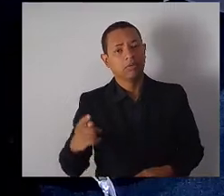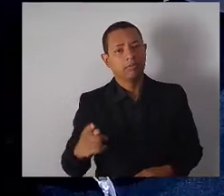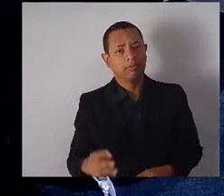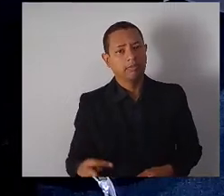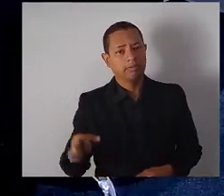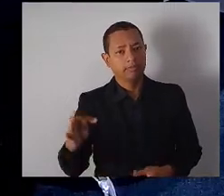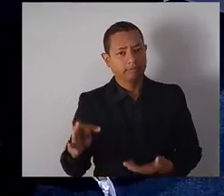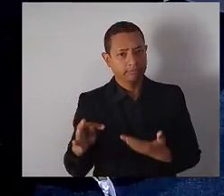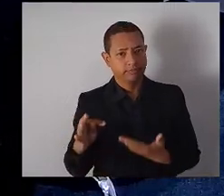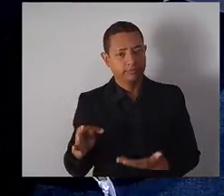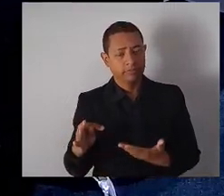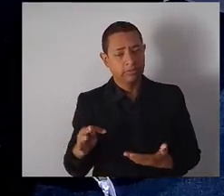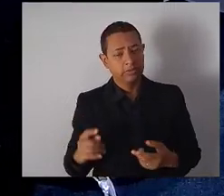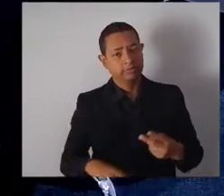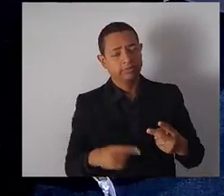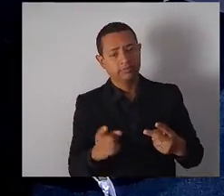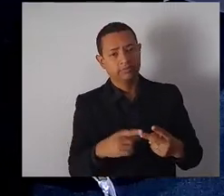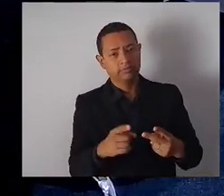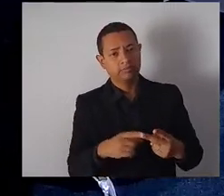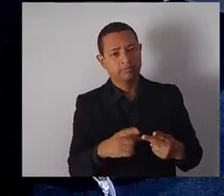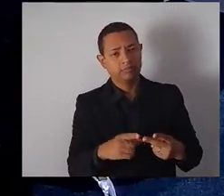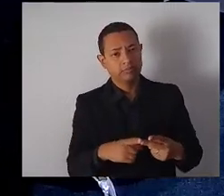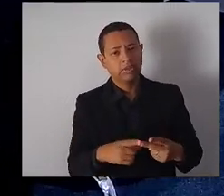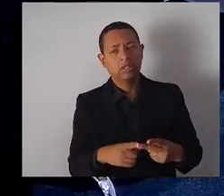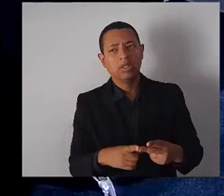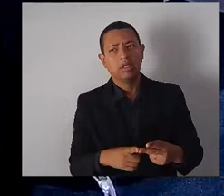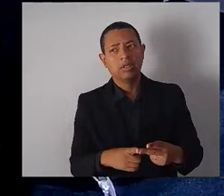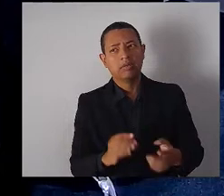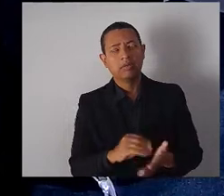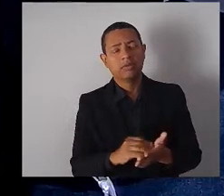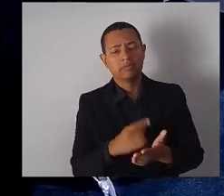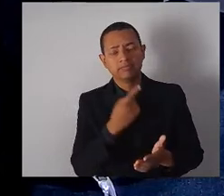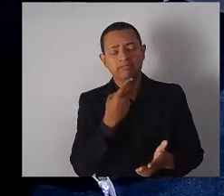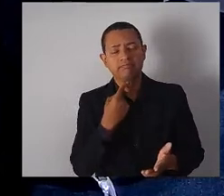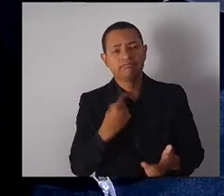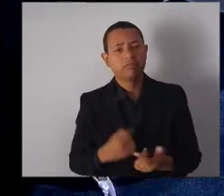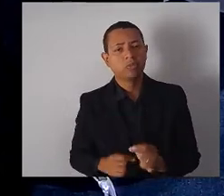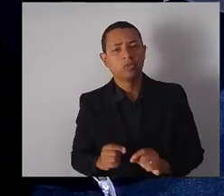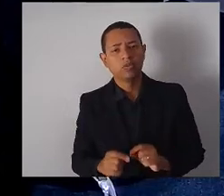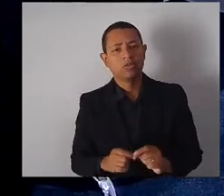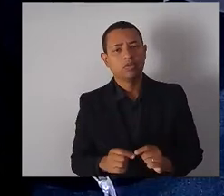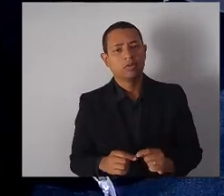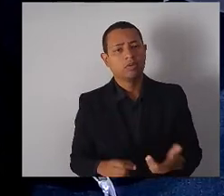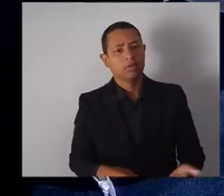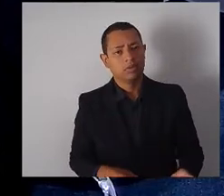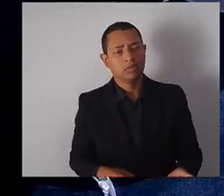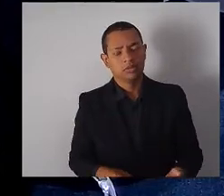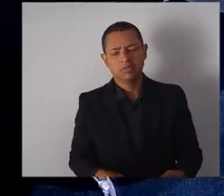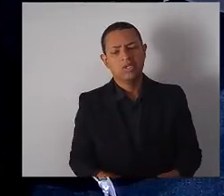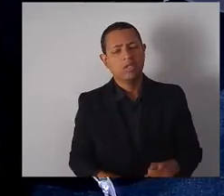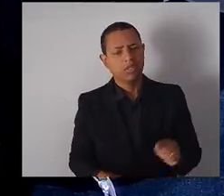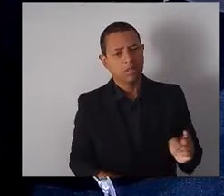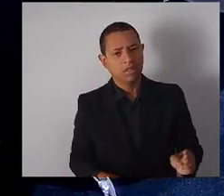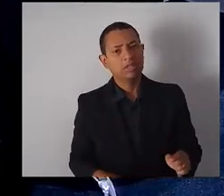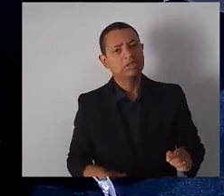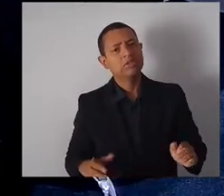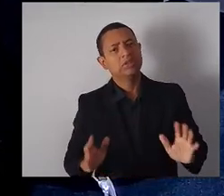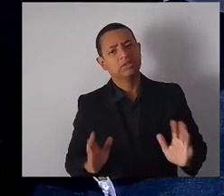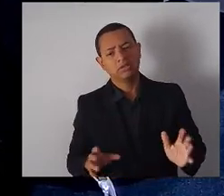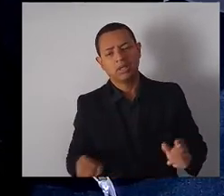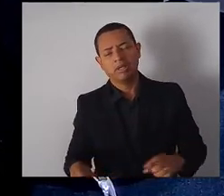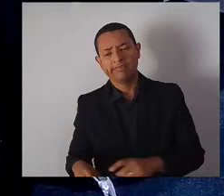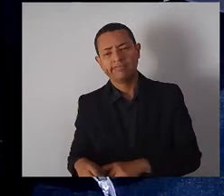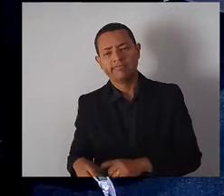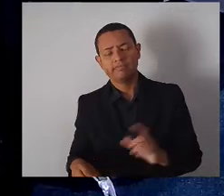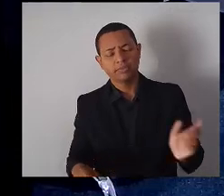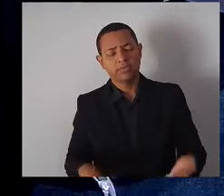aduz, como segunda preliminar, a ausência de interesse processual da parte autora, alegando que a matéria deste processo já teria sido completamente decidida no